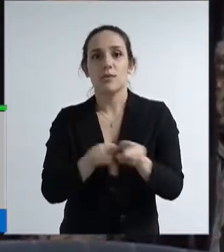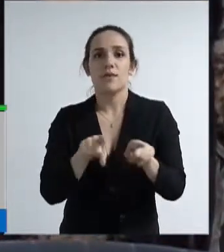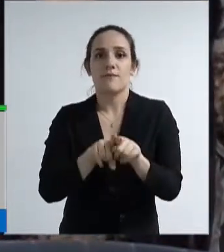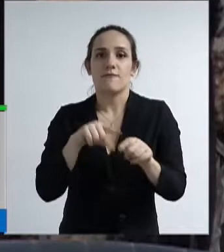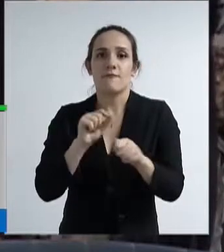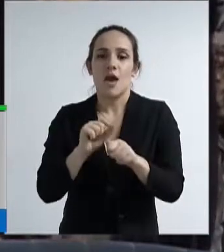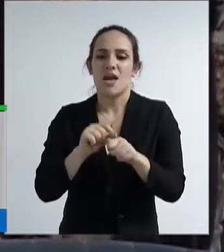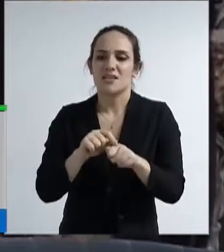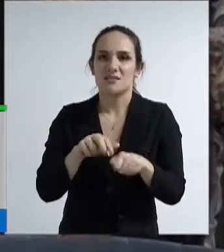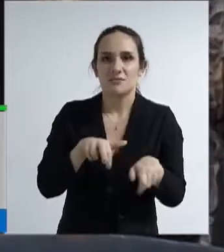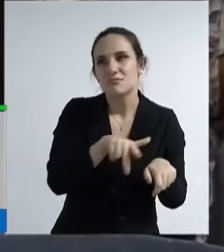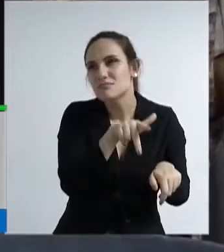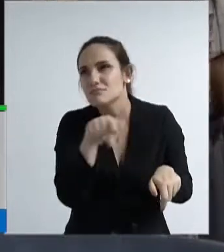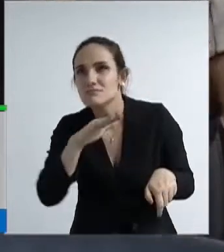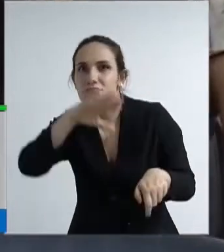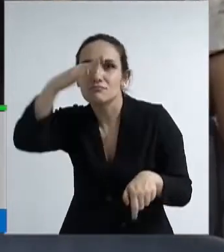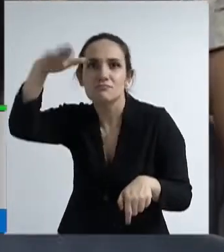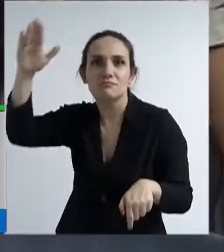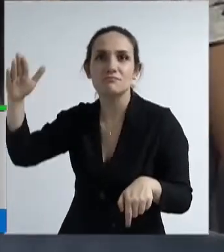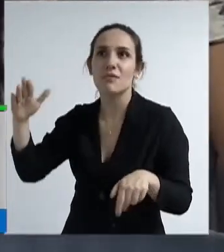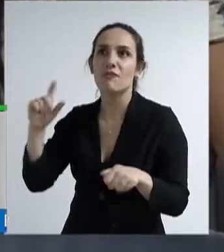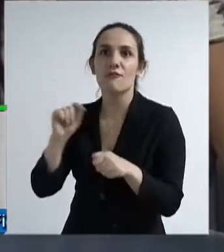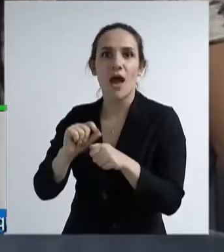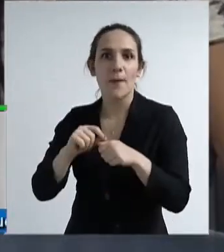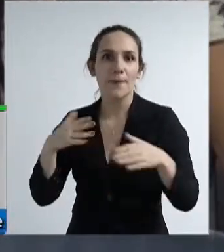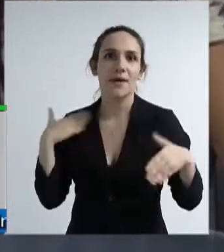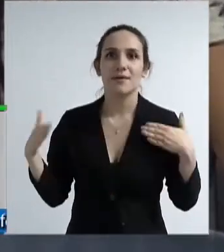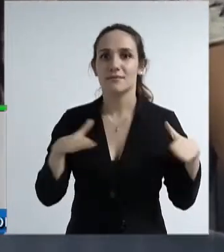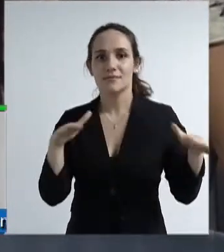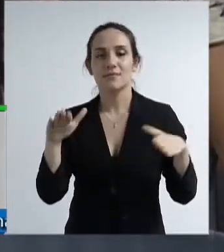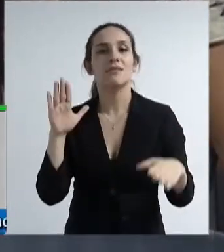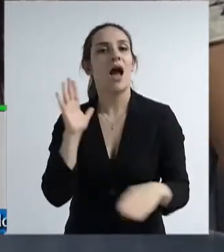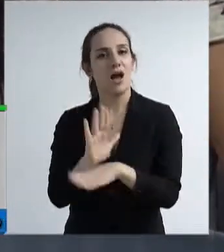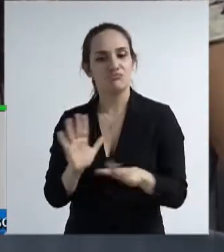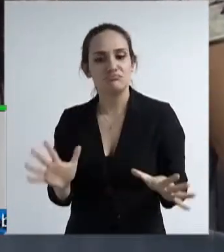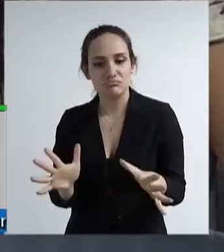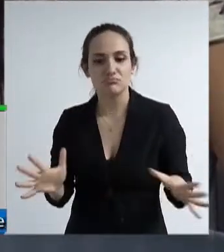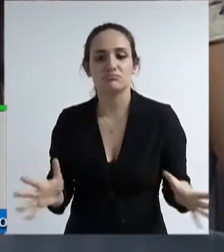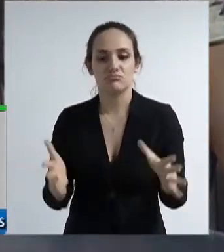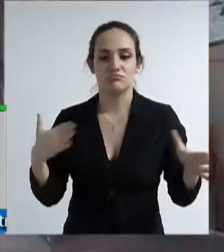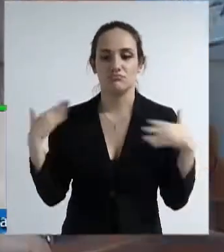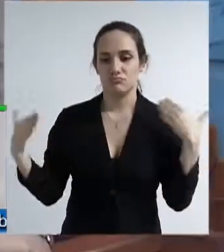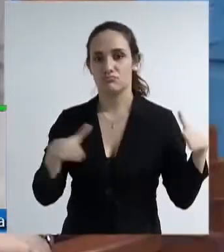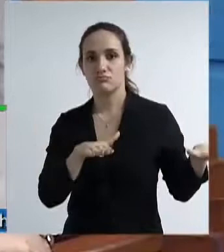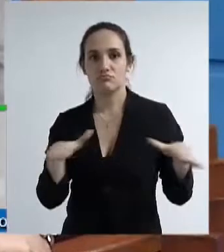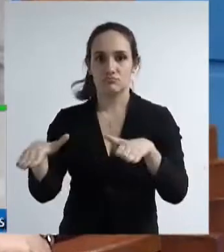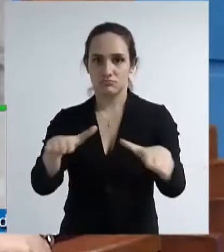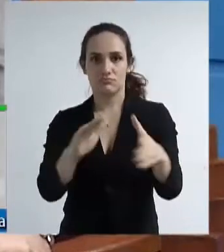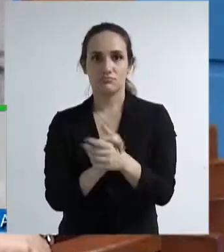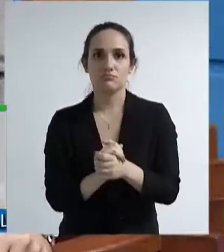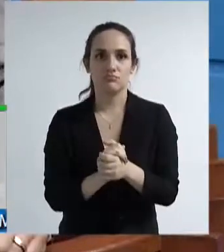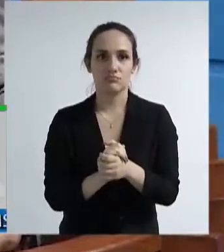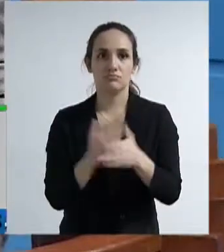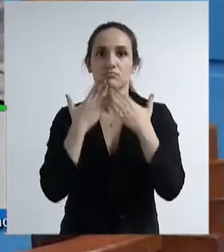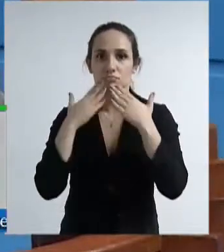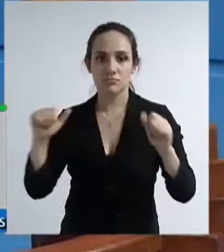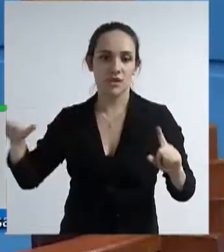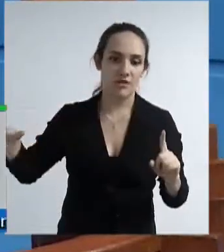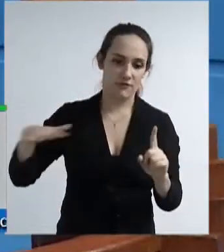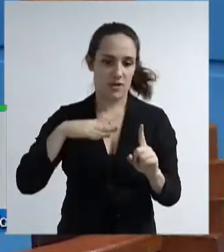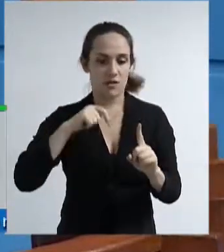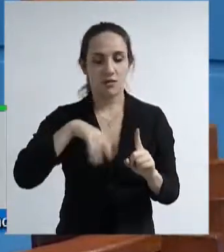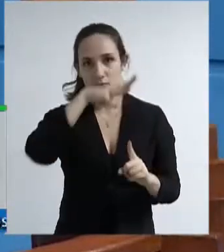estado, que através dos passeios e expedições contribuem sobremaneira para o turismo e visibilidade de Mato Grosso do